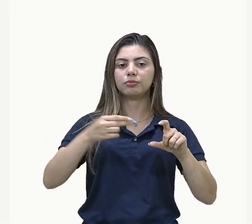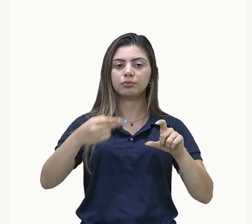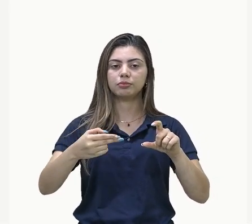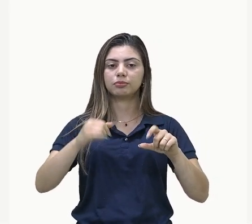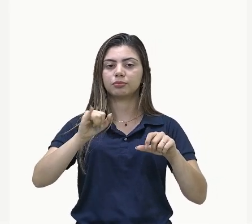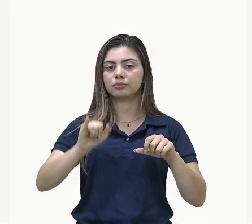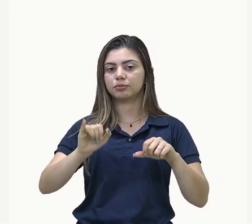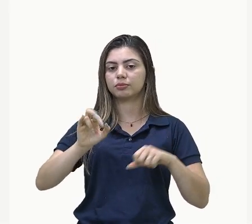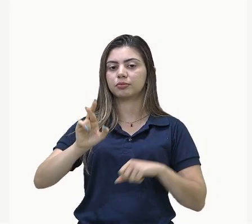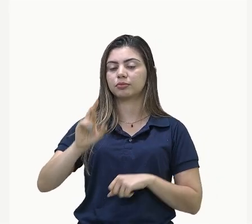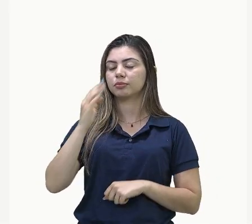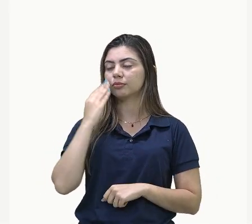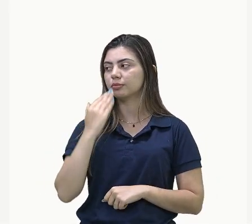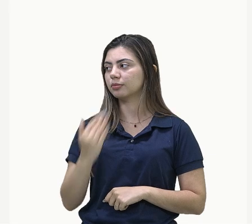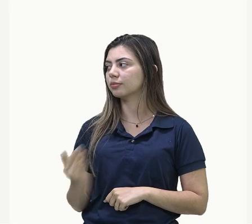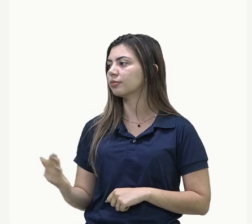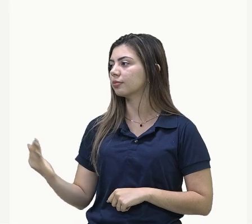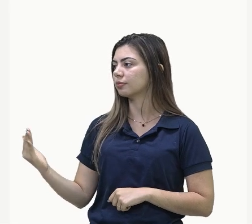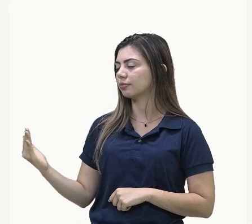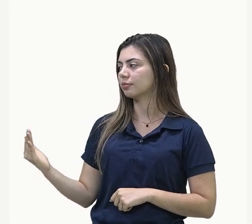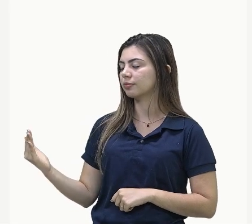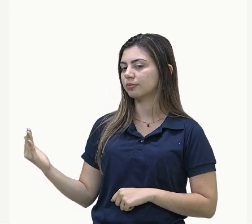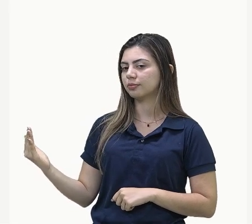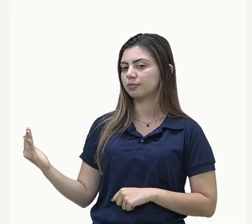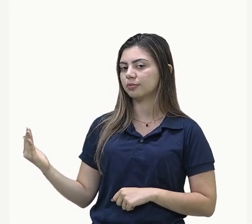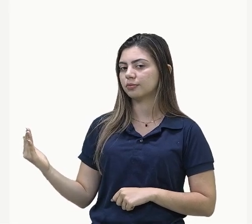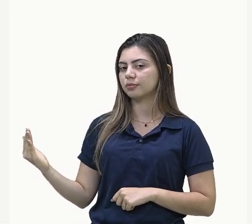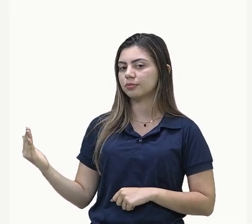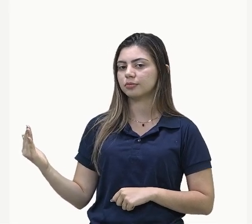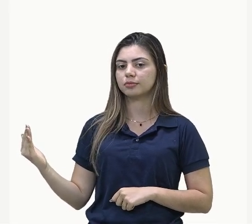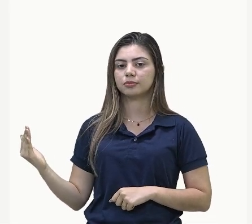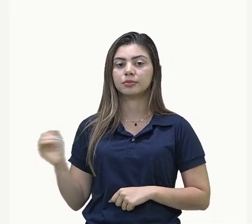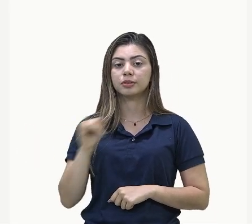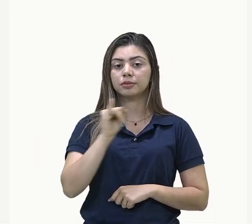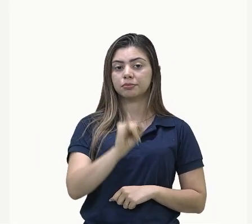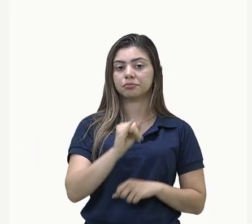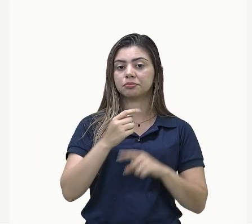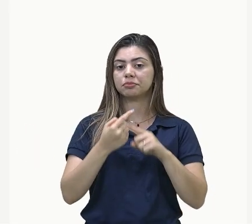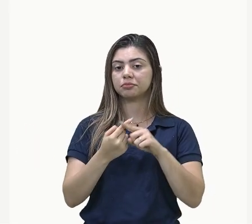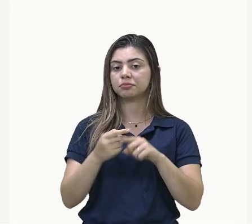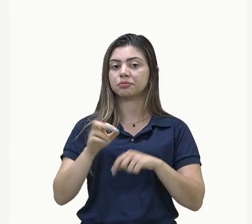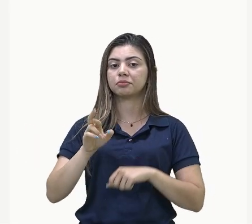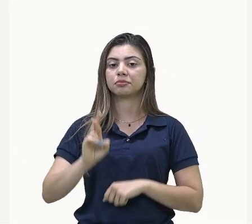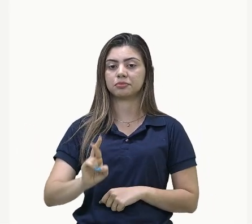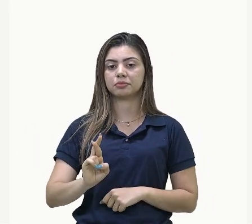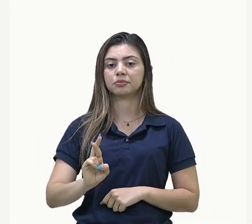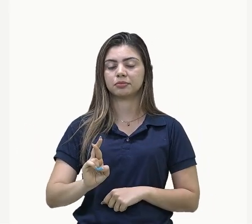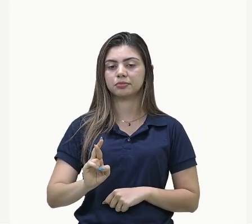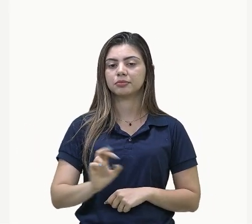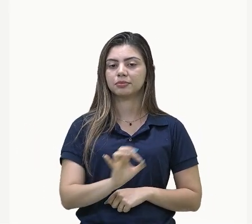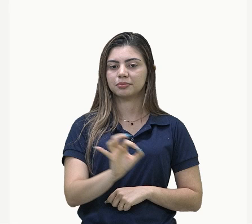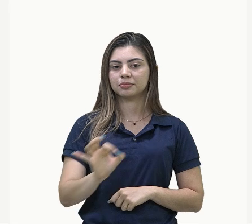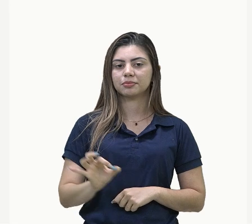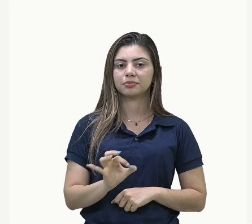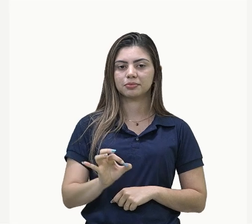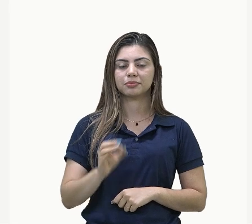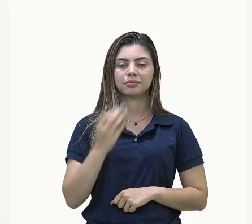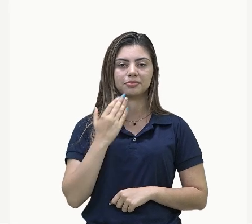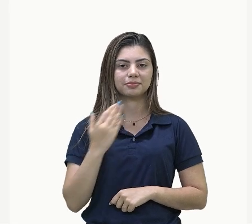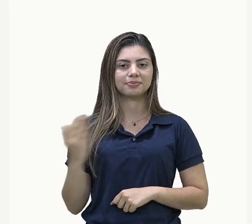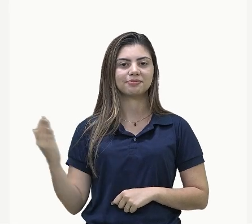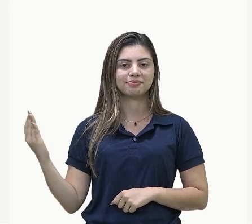igual a I vezes R, ou R vezes